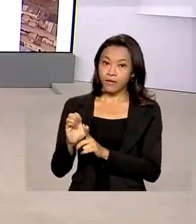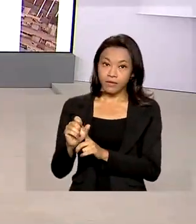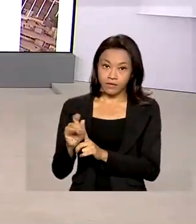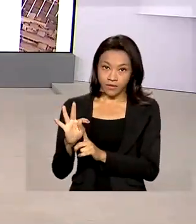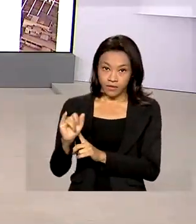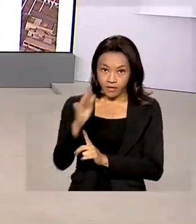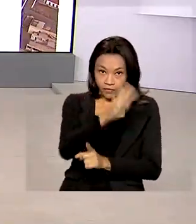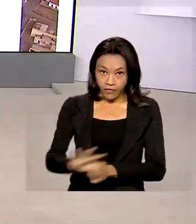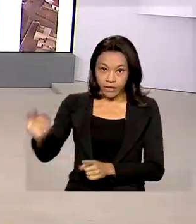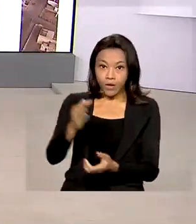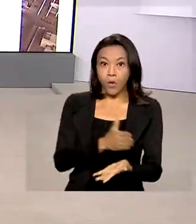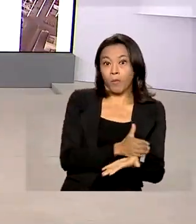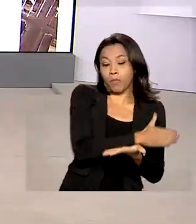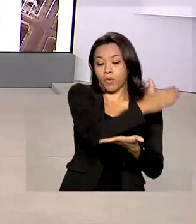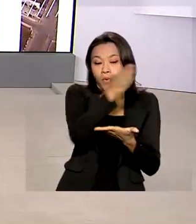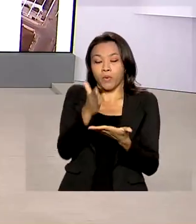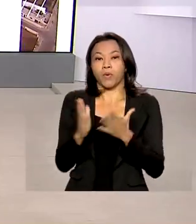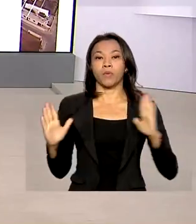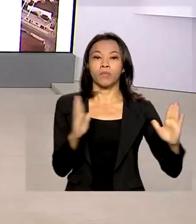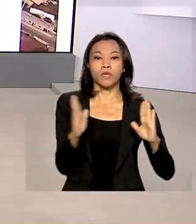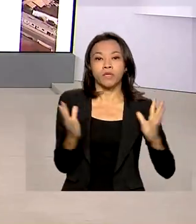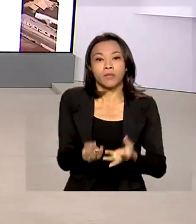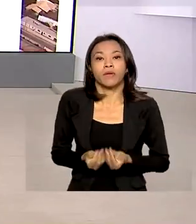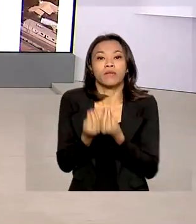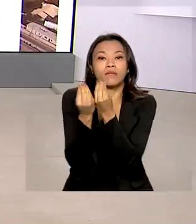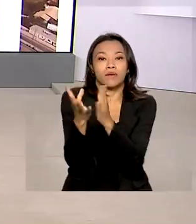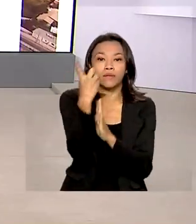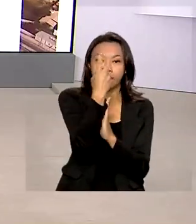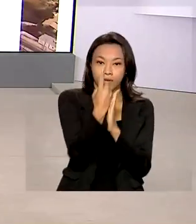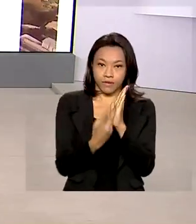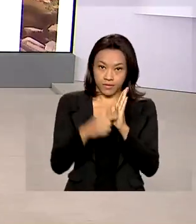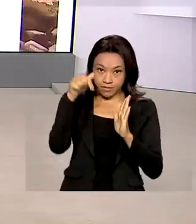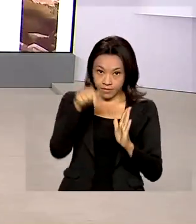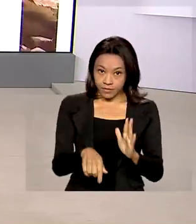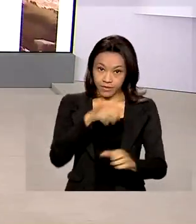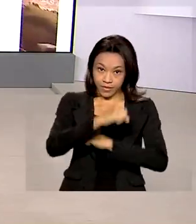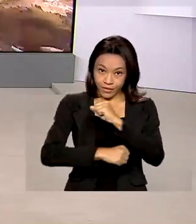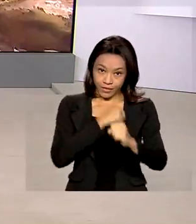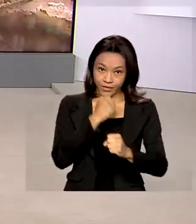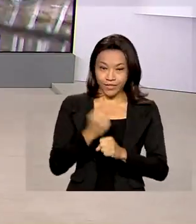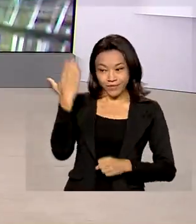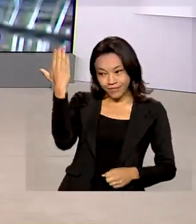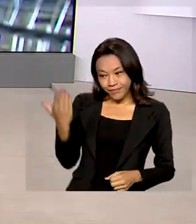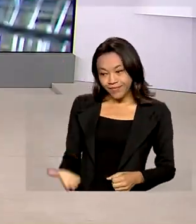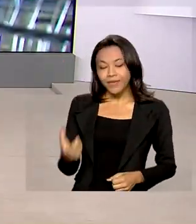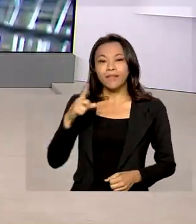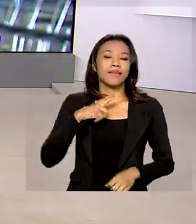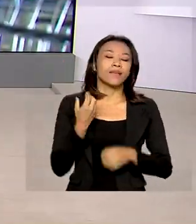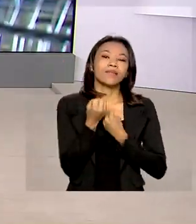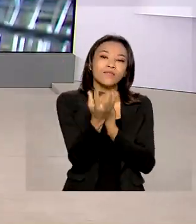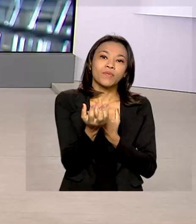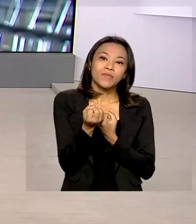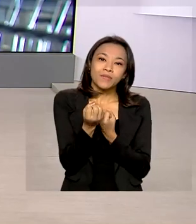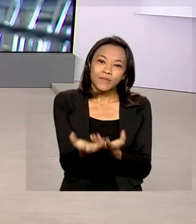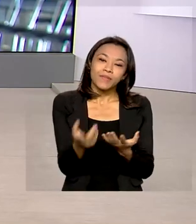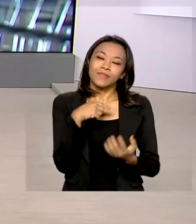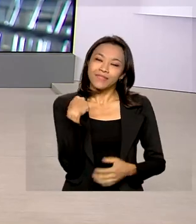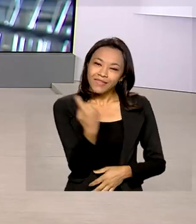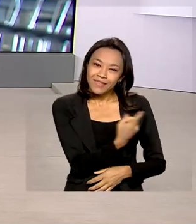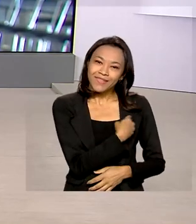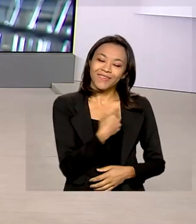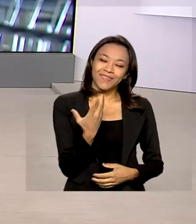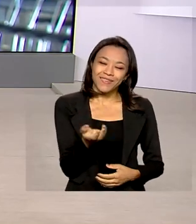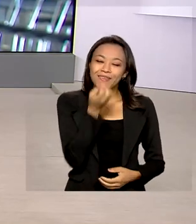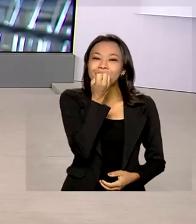prorrogou o prazo de entrega da declaração do Imposto de Renda deste ano o heróis traz as informações ao vivo para